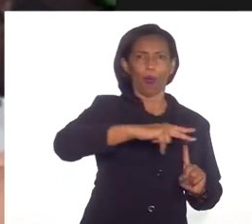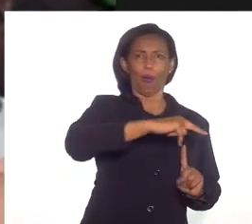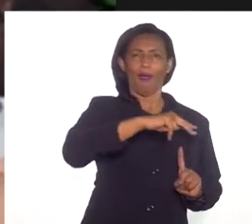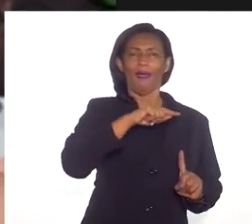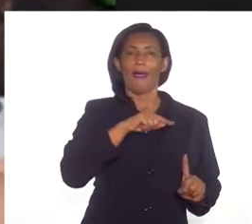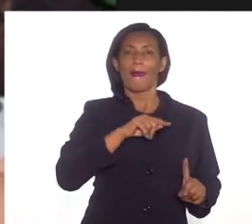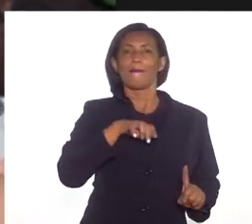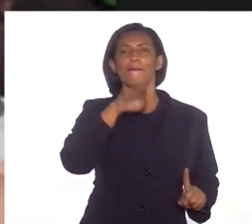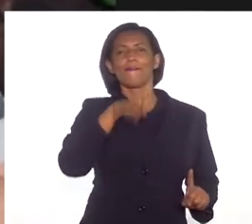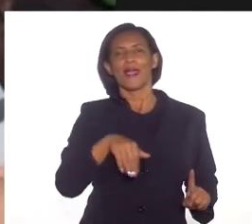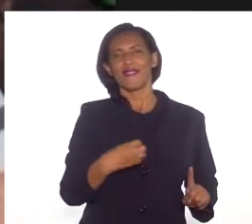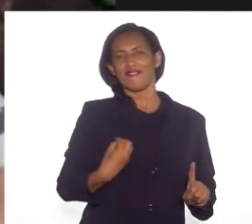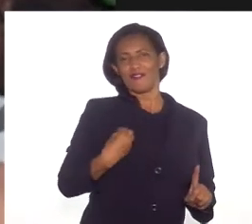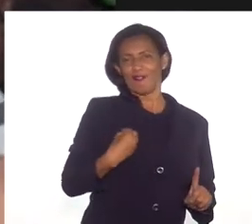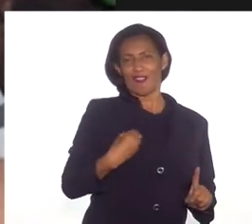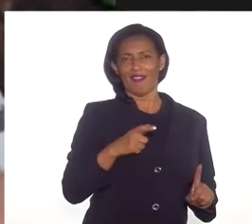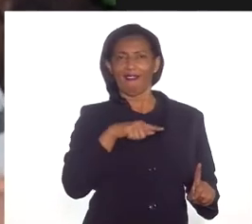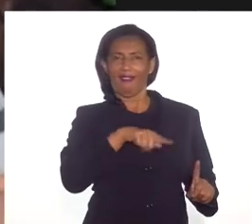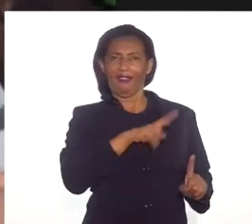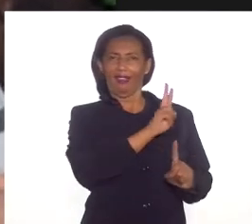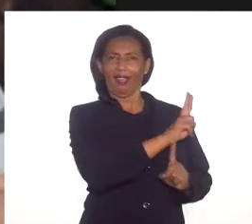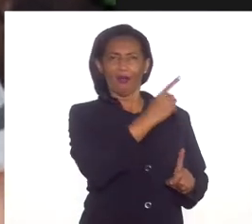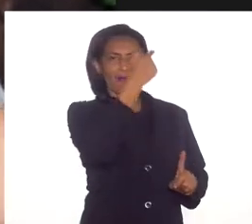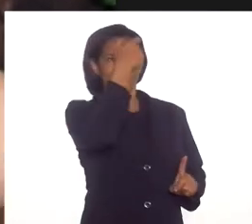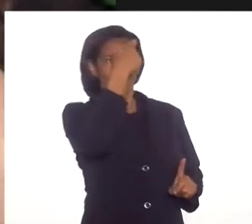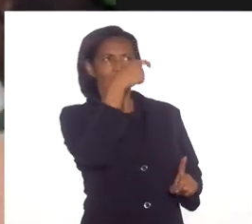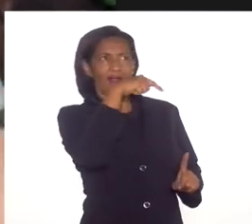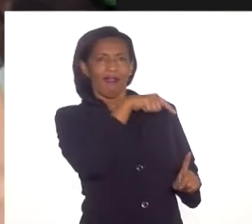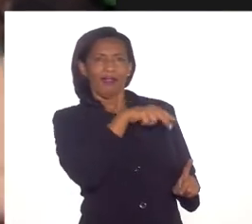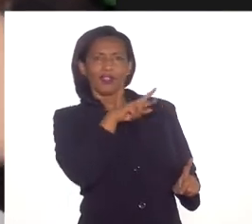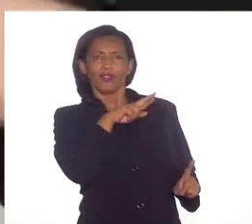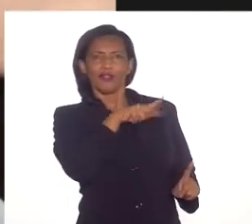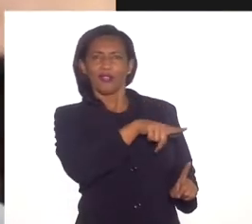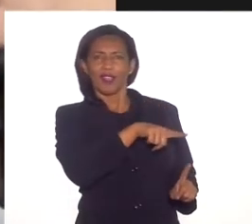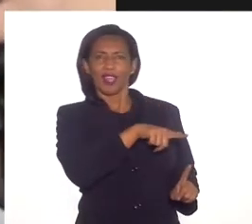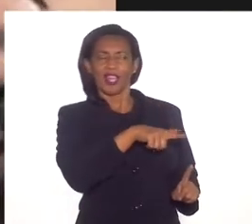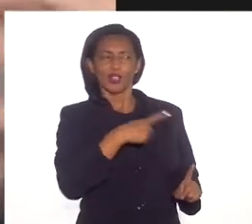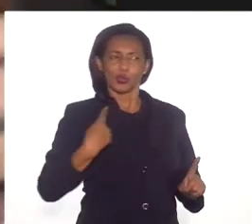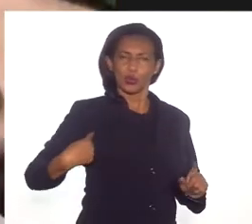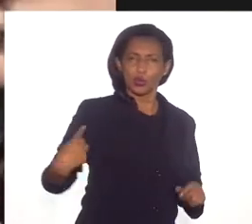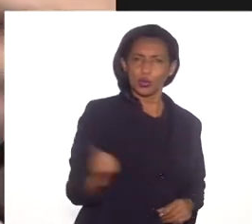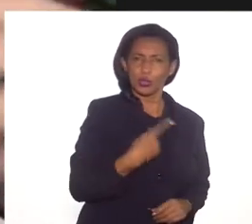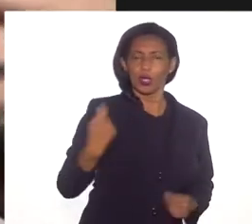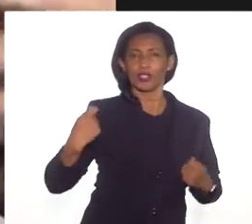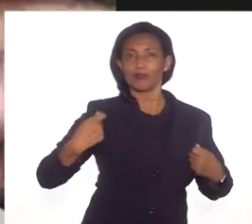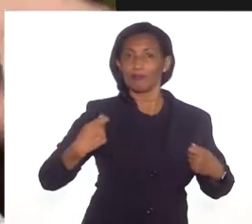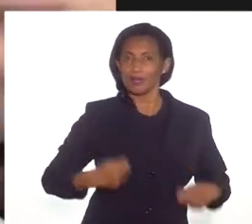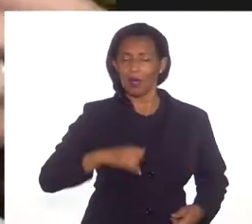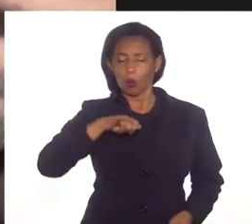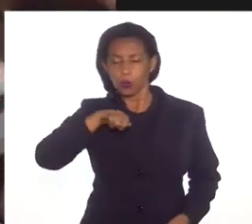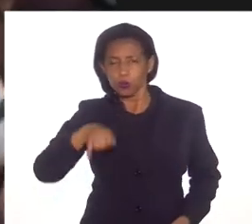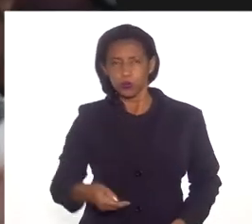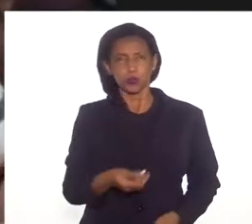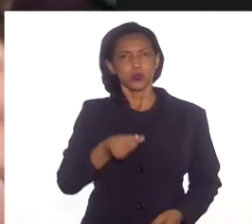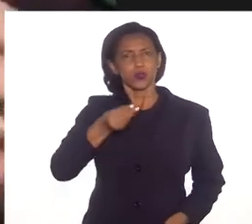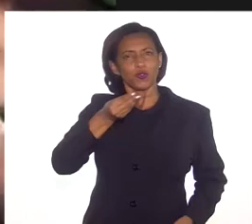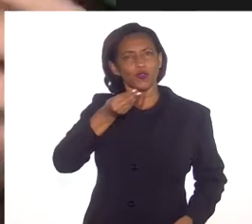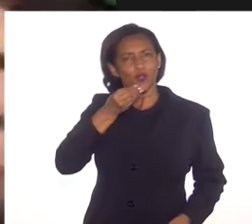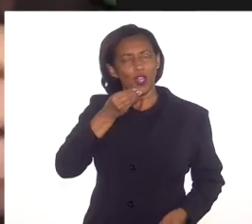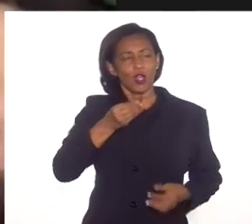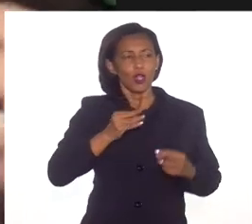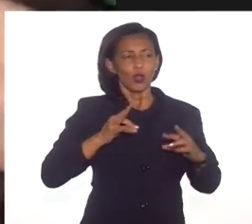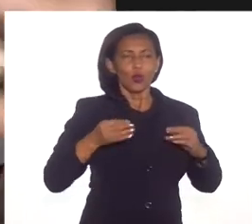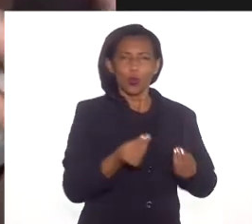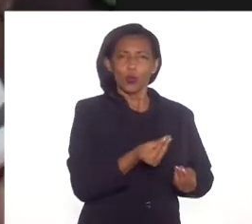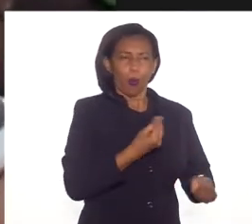chama de bem viver, né? É essa ideia de que nós precisamos usufruir das coisas